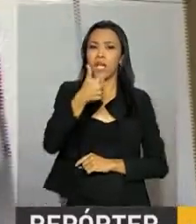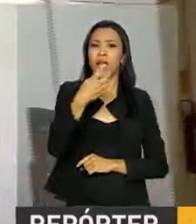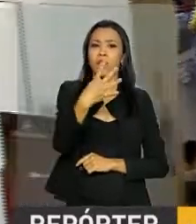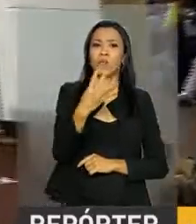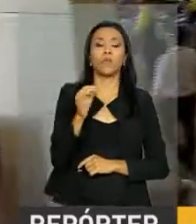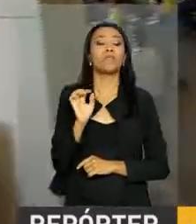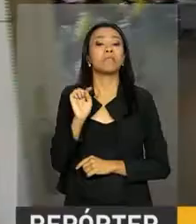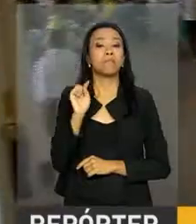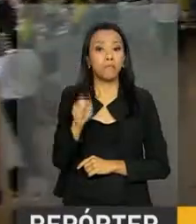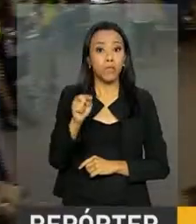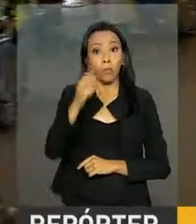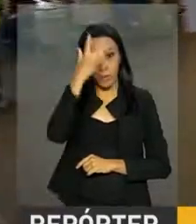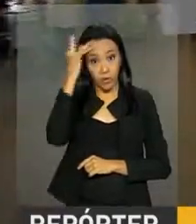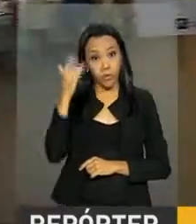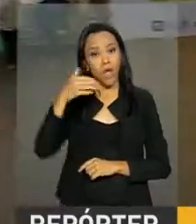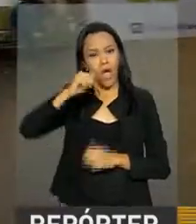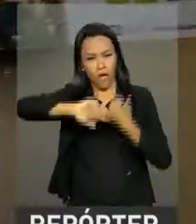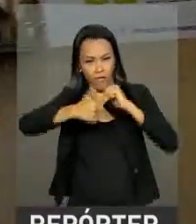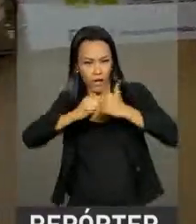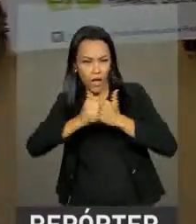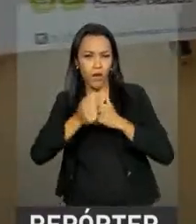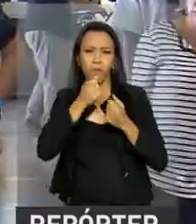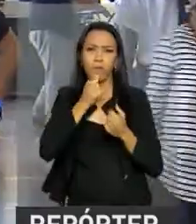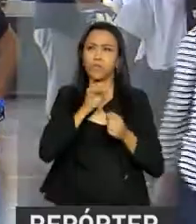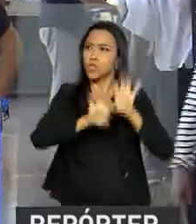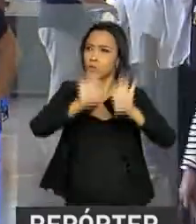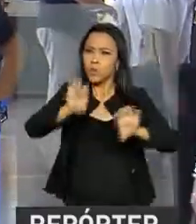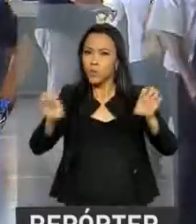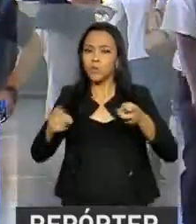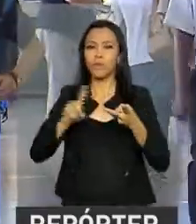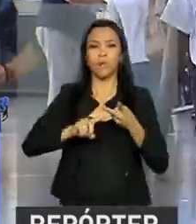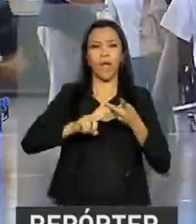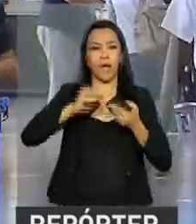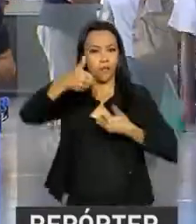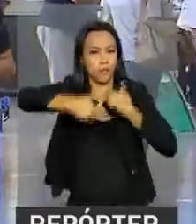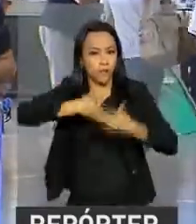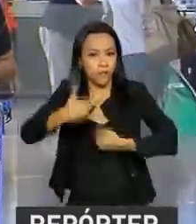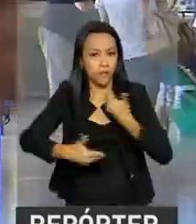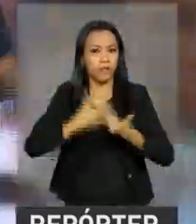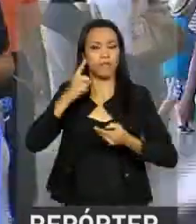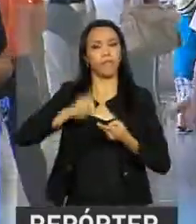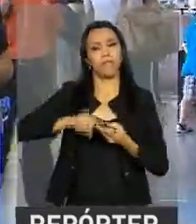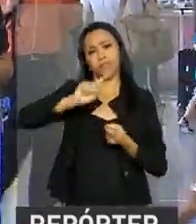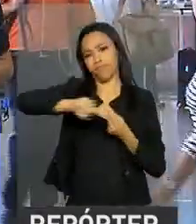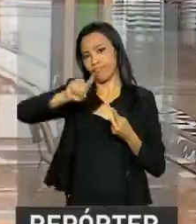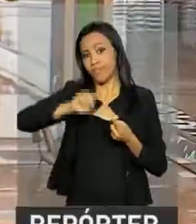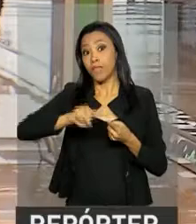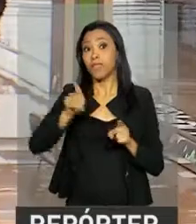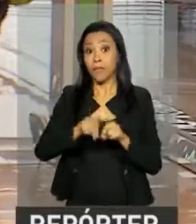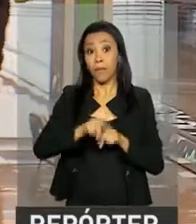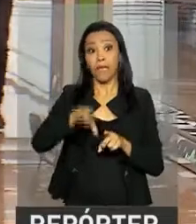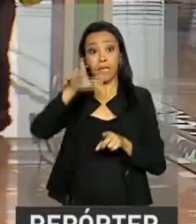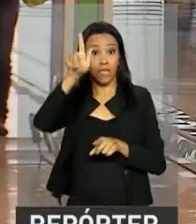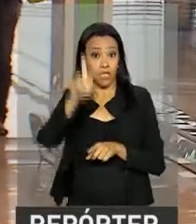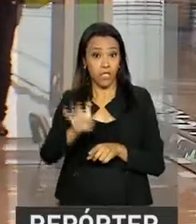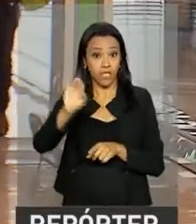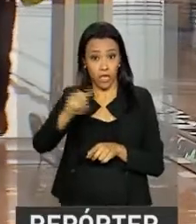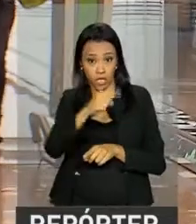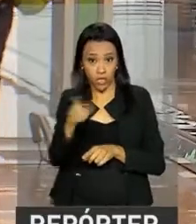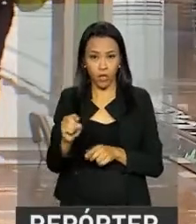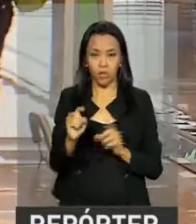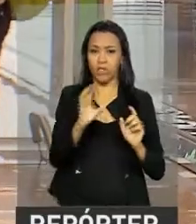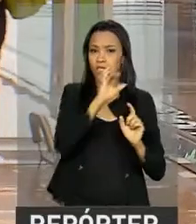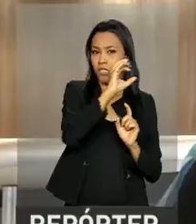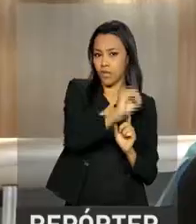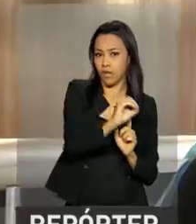mil viajantes avaliaram itens como infraestrutura, atendimento, serviços e gestão, numa escala que vai de 1